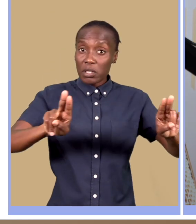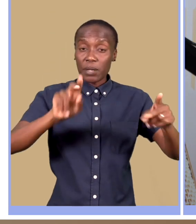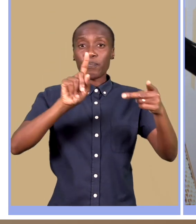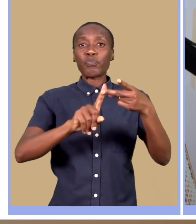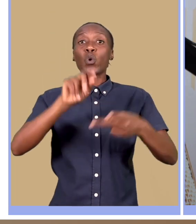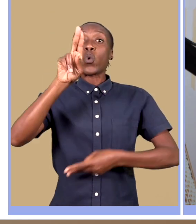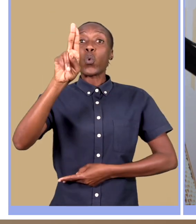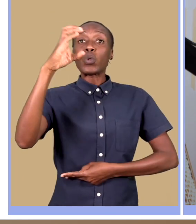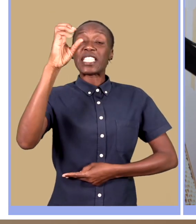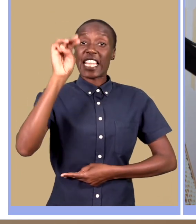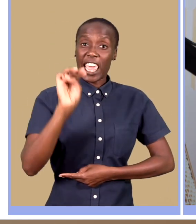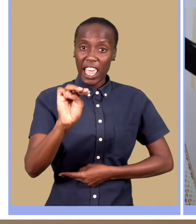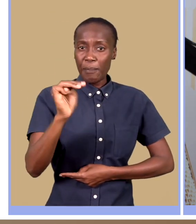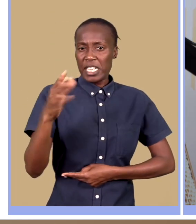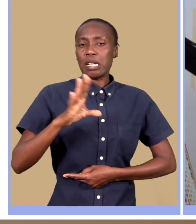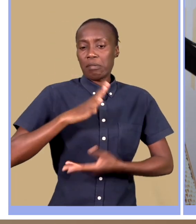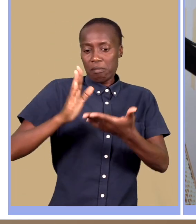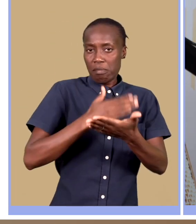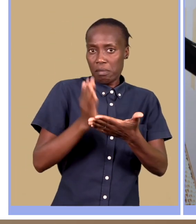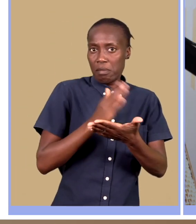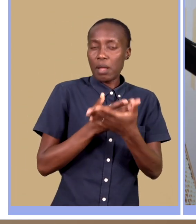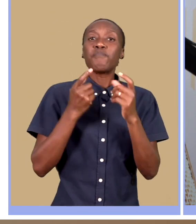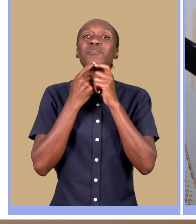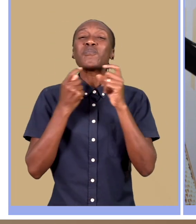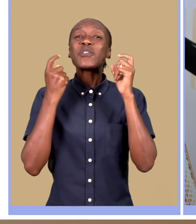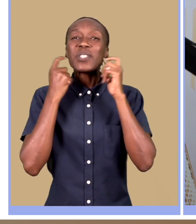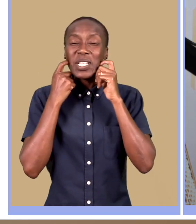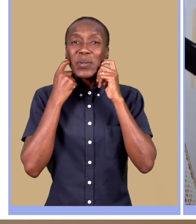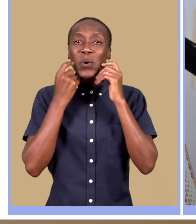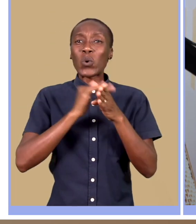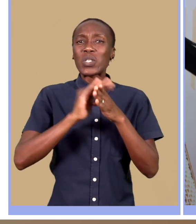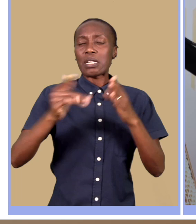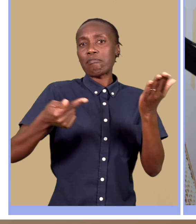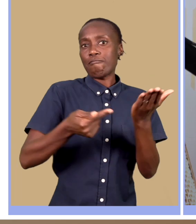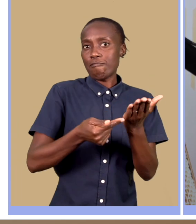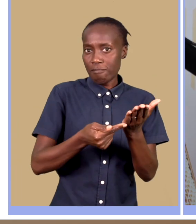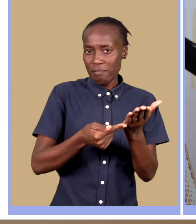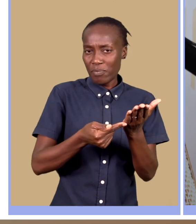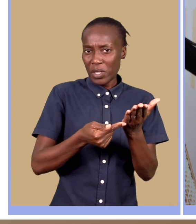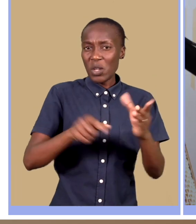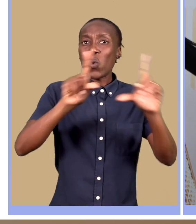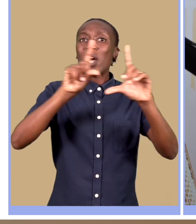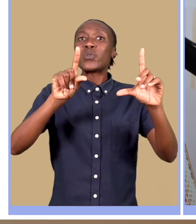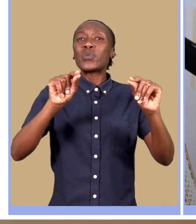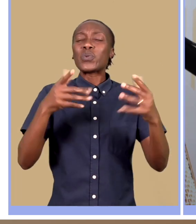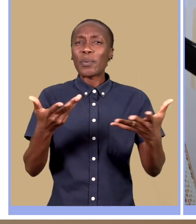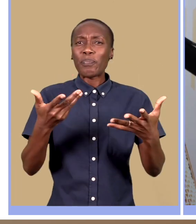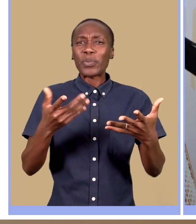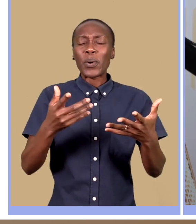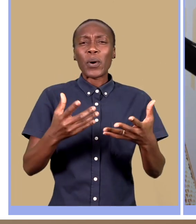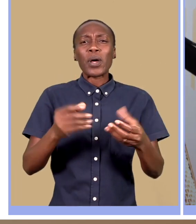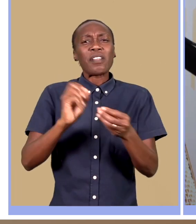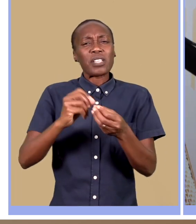da UCM, da Universidade Católica de Moçambique, que é a Revista Eletrônica de Investigação e Desenvolvimento, onde de